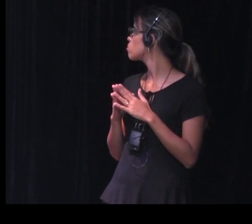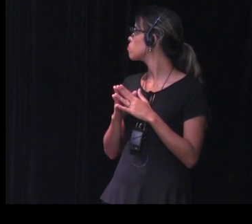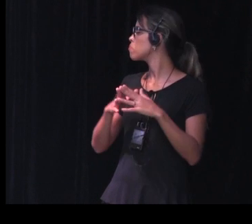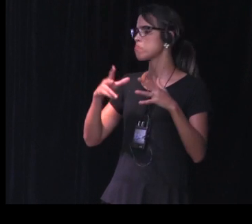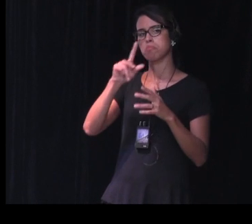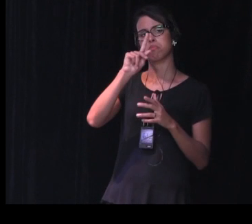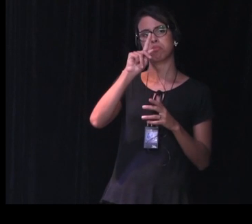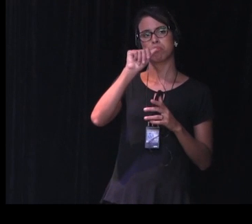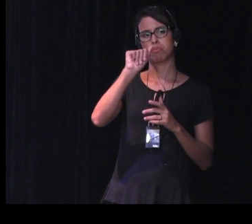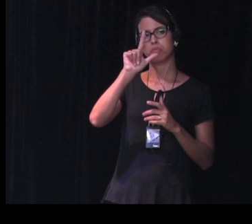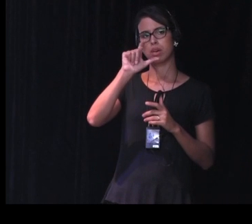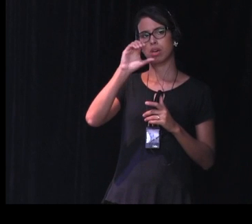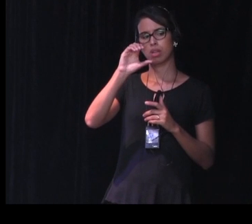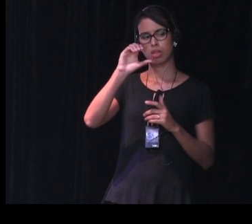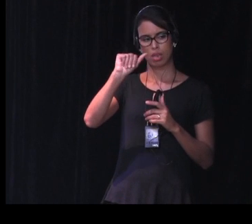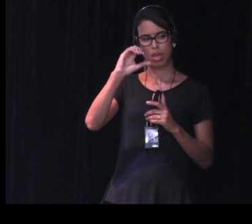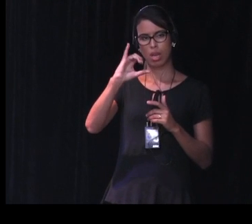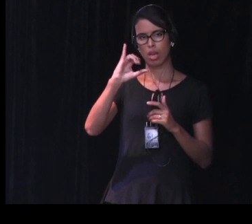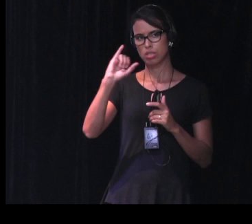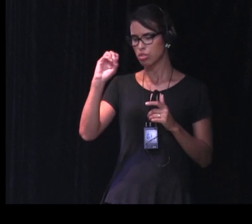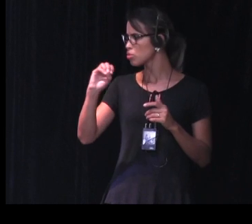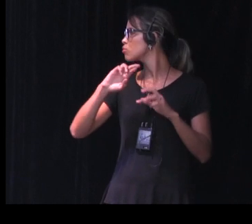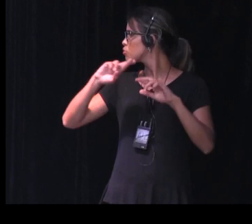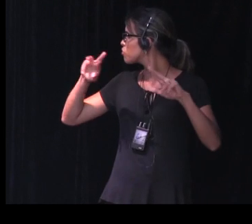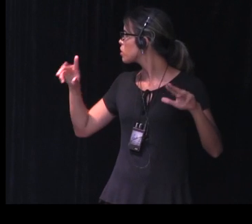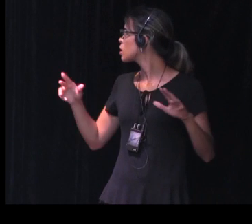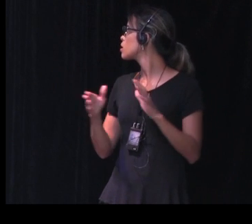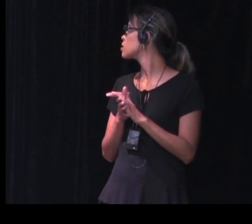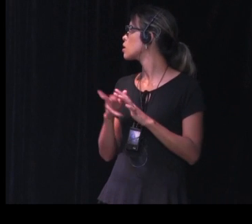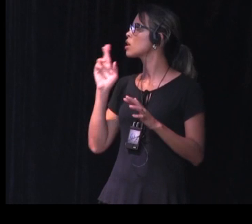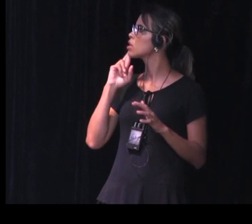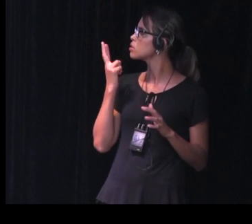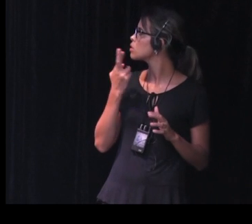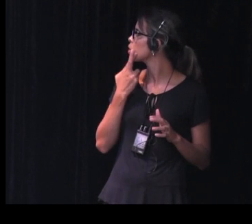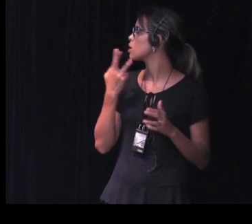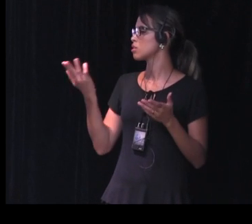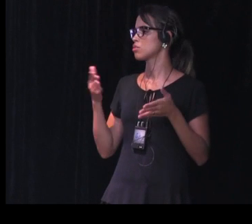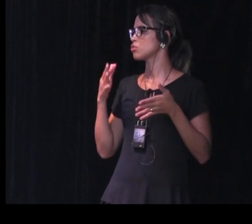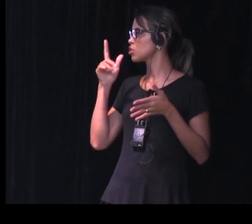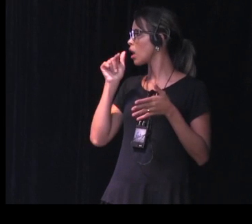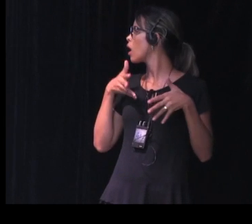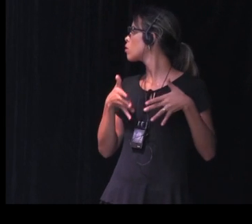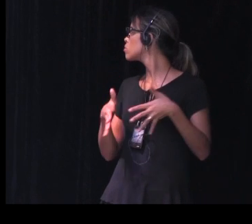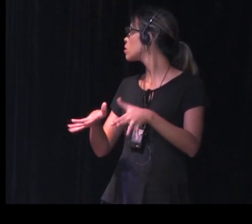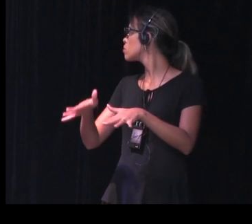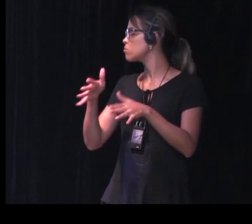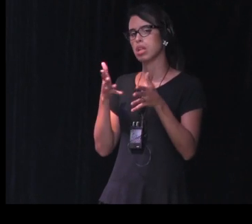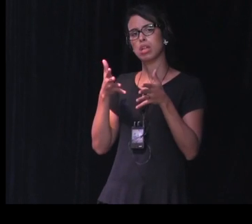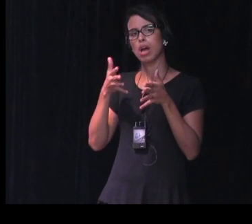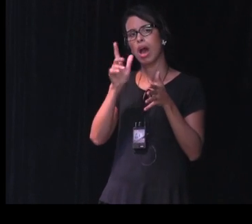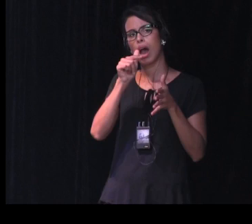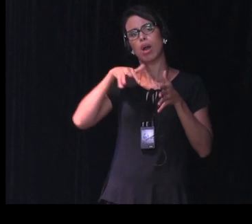Aí tem os palácios, etc. E a Quinta, nesse minuto, fora do palácio, do restaurante, a